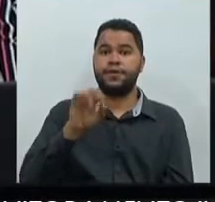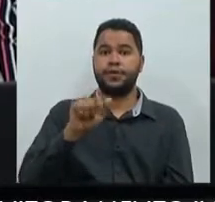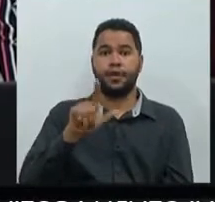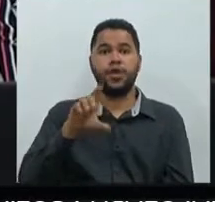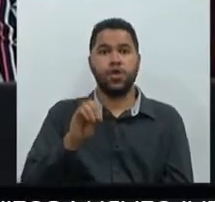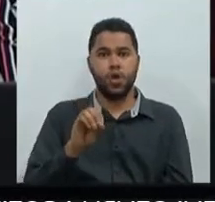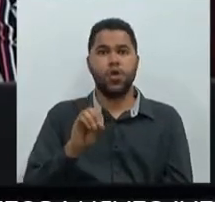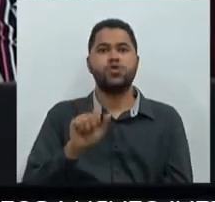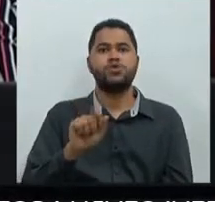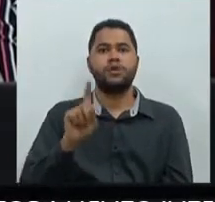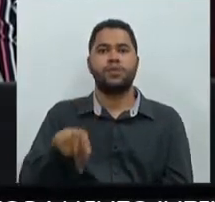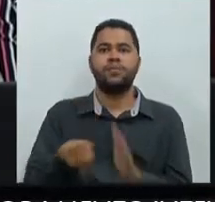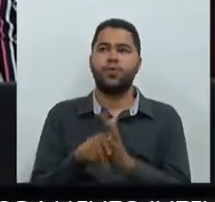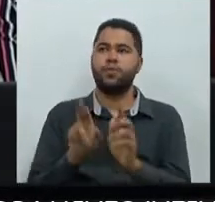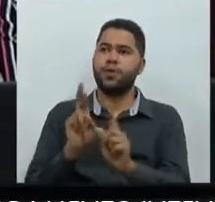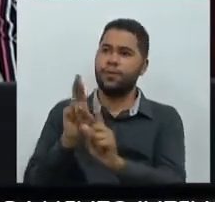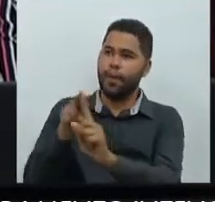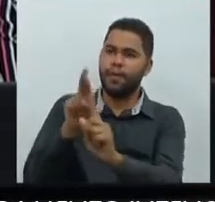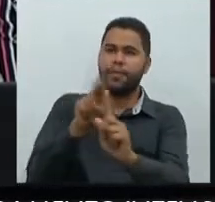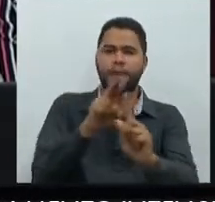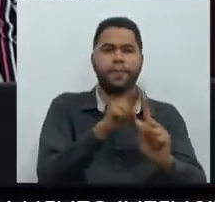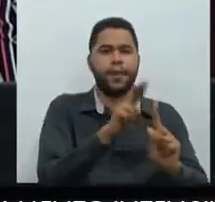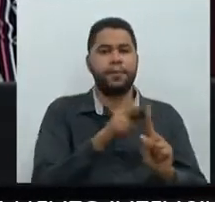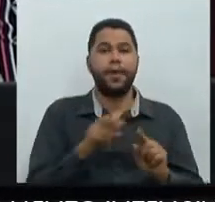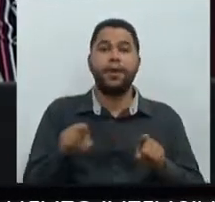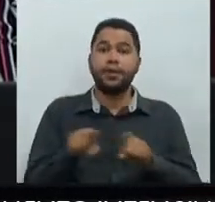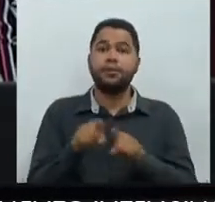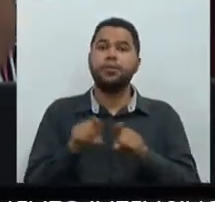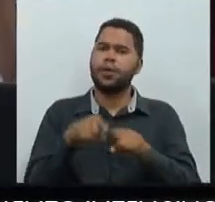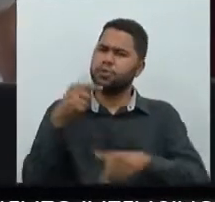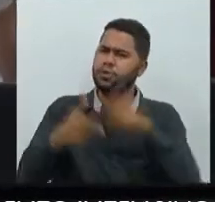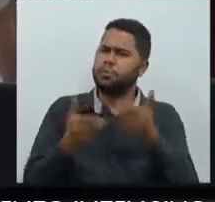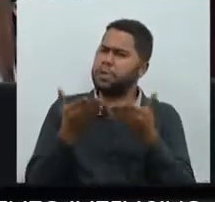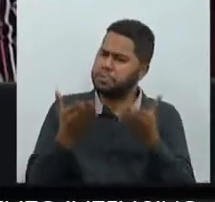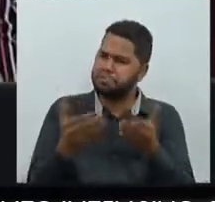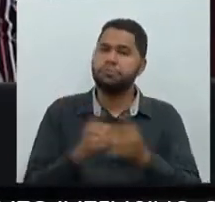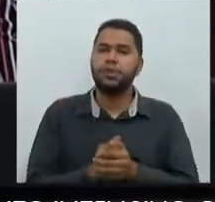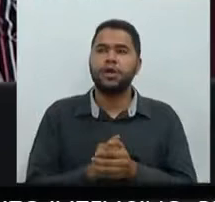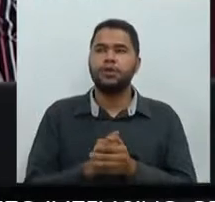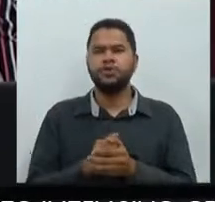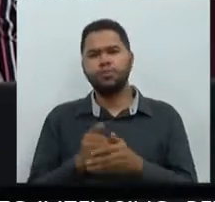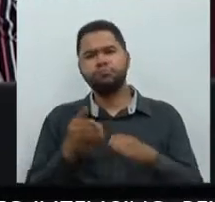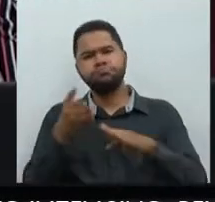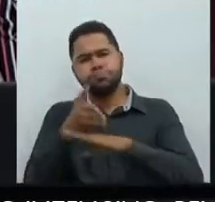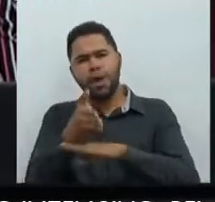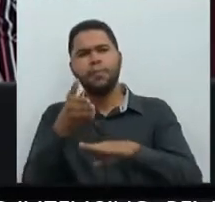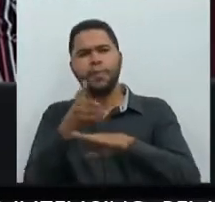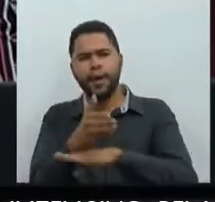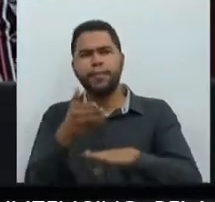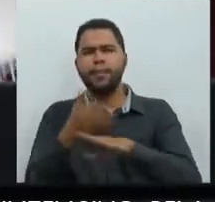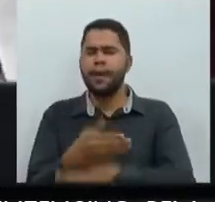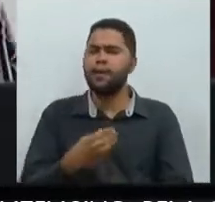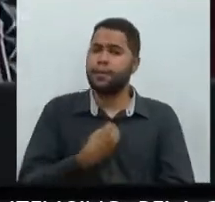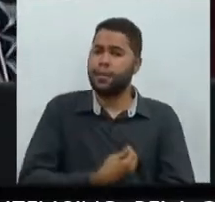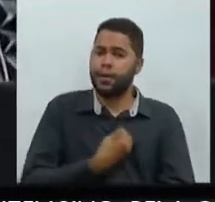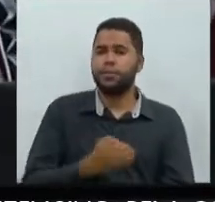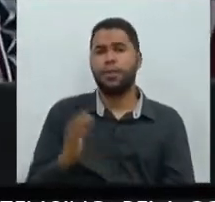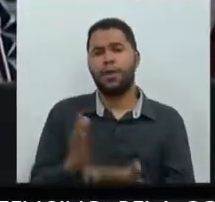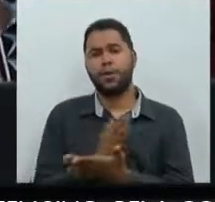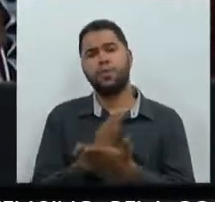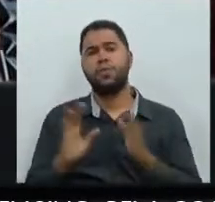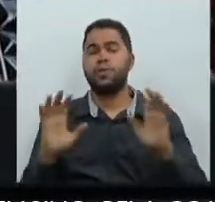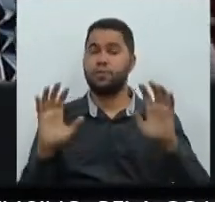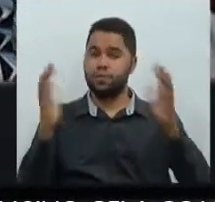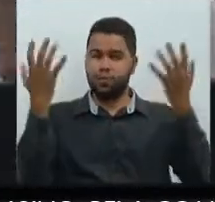né, referência aí para as outras escolas, mas também o trabalho de vocês, né? Tive lá em algumas oportunidades, participei de alguns eventos, e